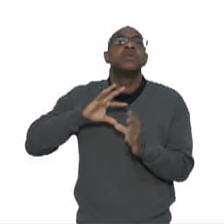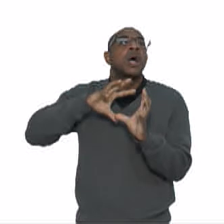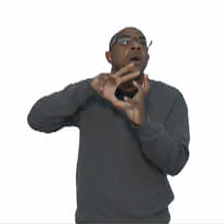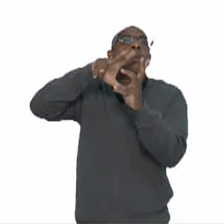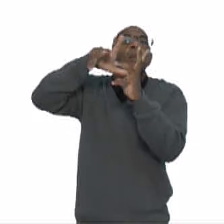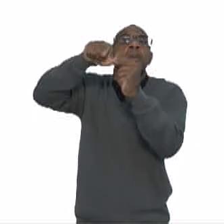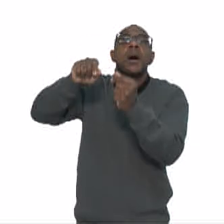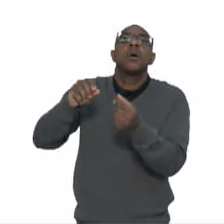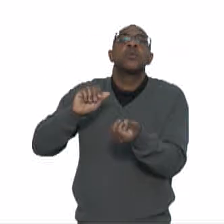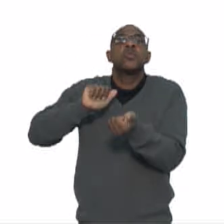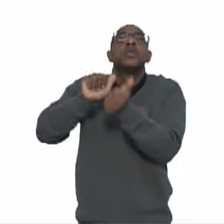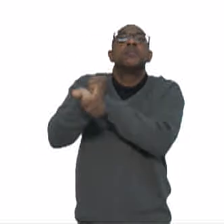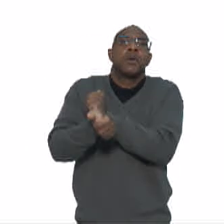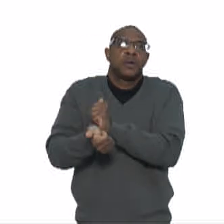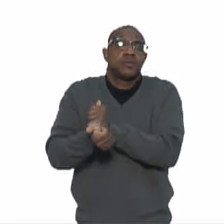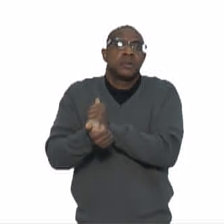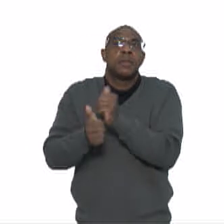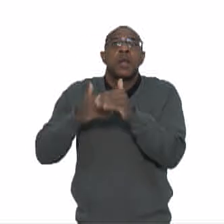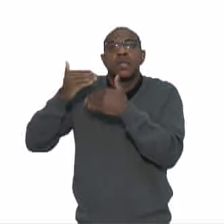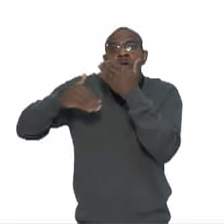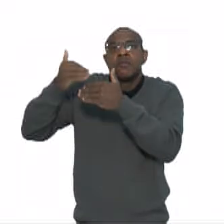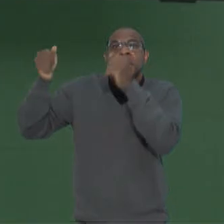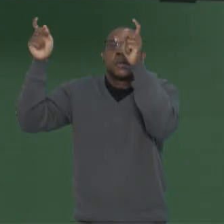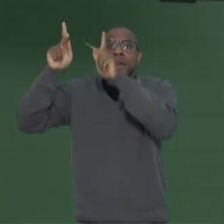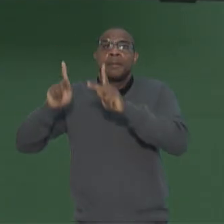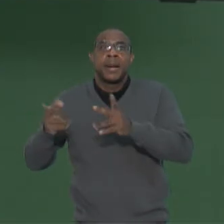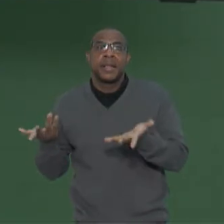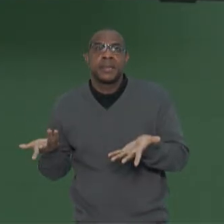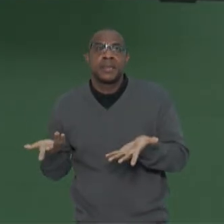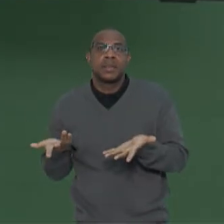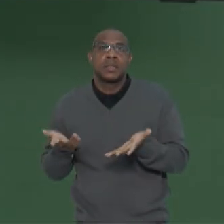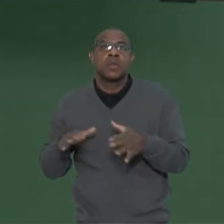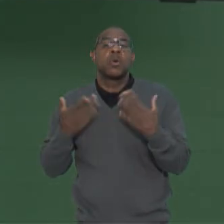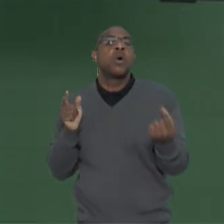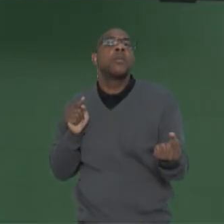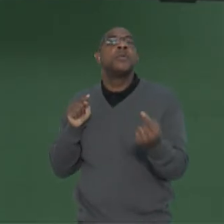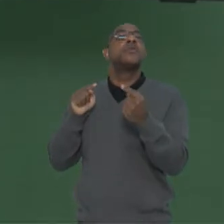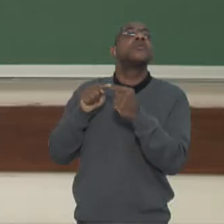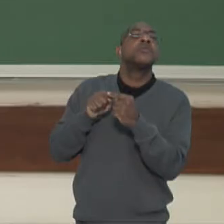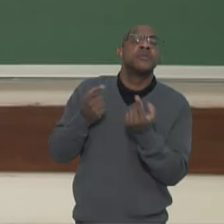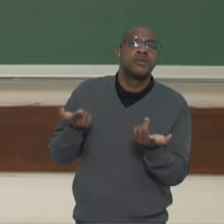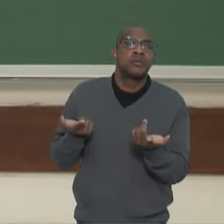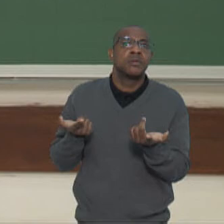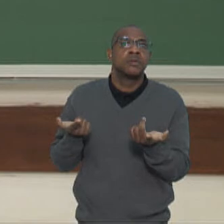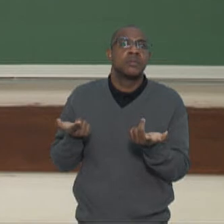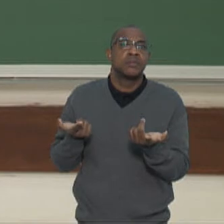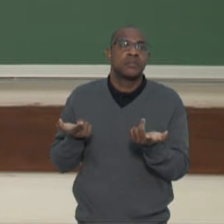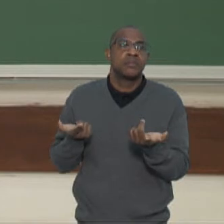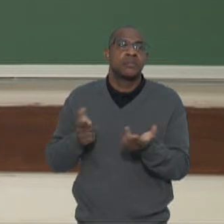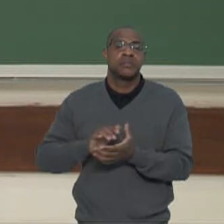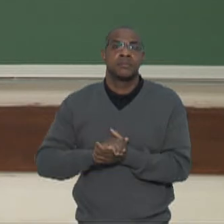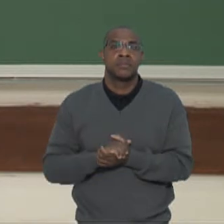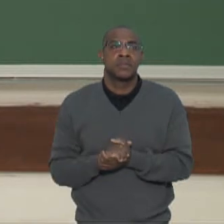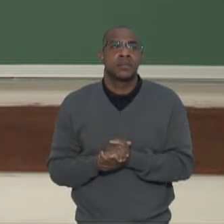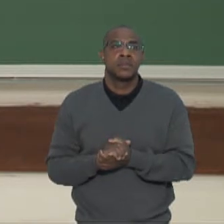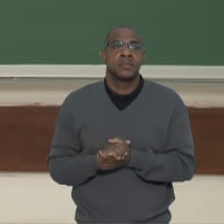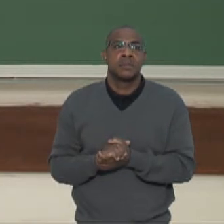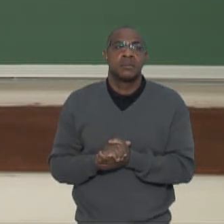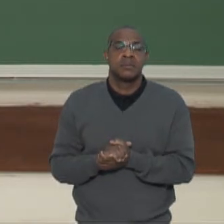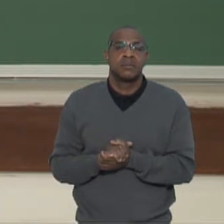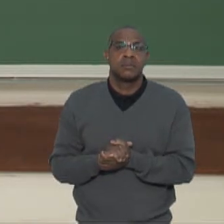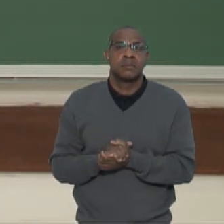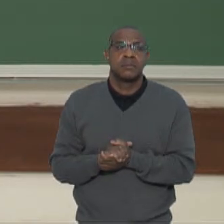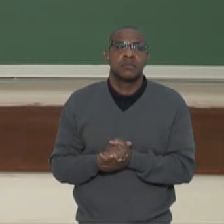para o Desenvolvimento e a Paz. Este dia, qual o objetivo dele? Ele tem por objetivo o quê? Eu vou dar